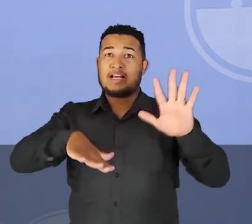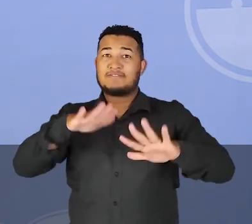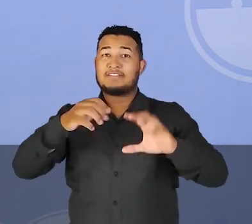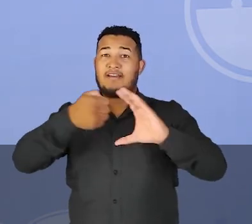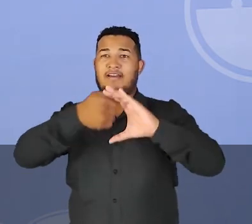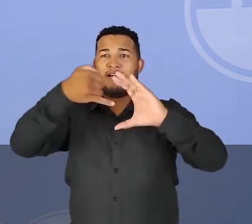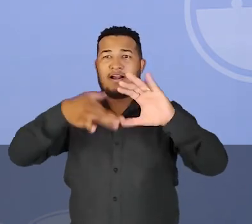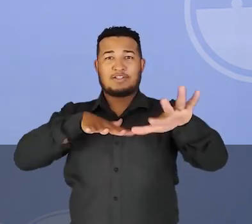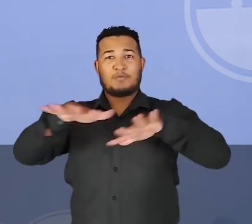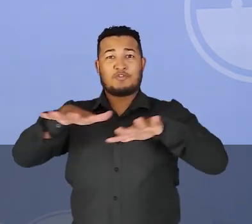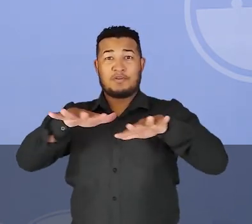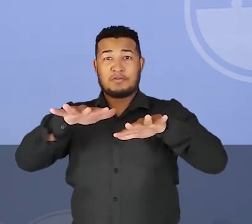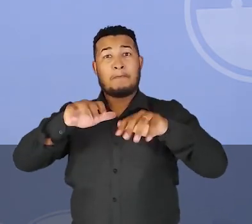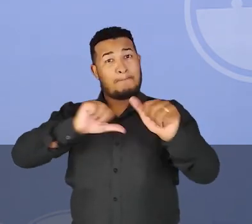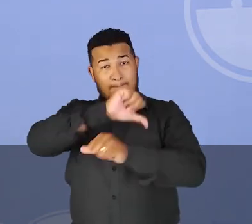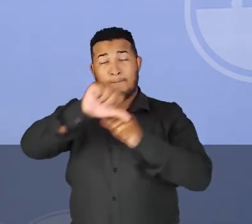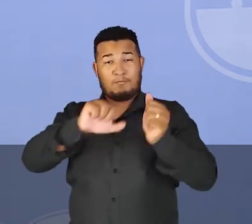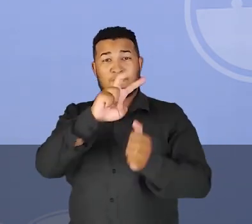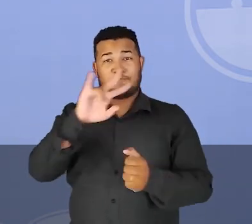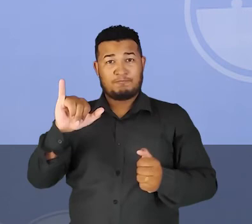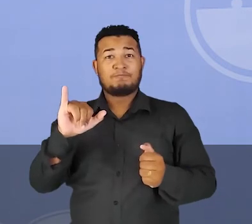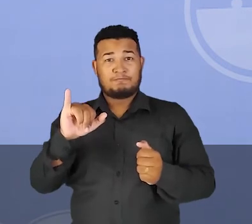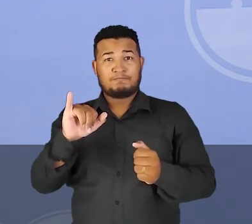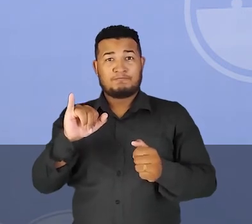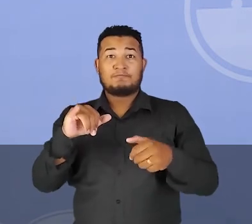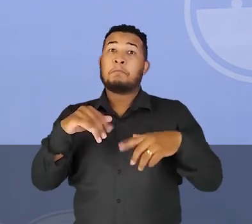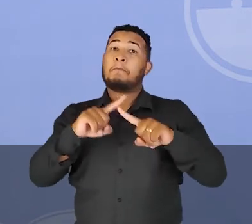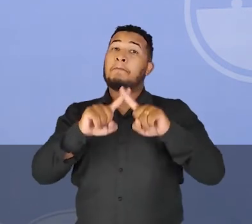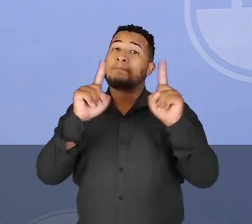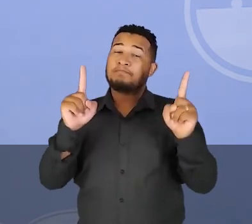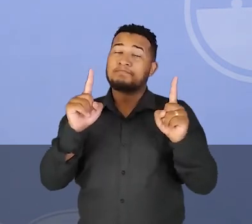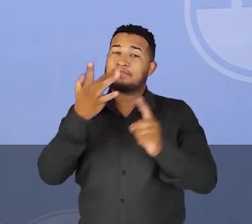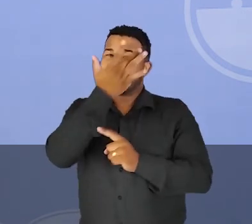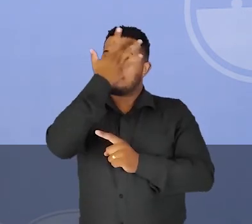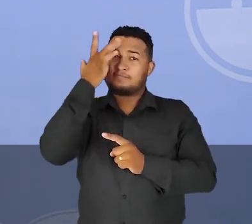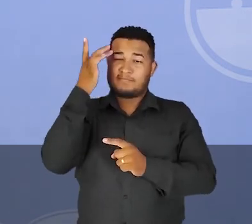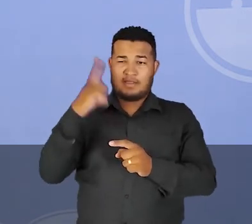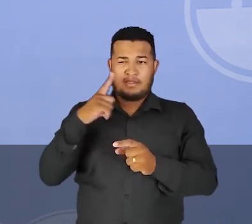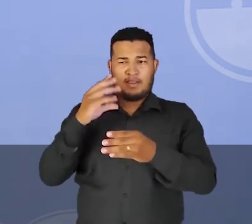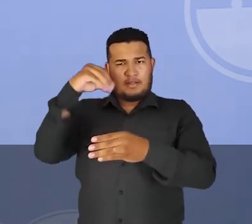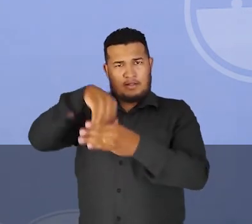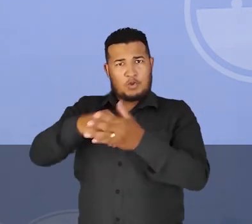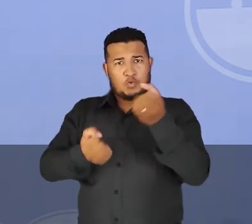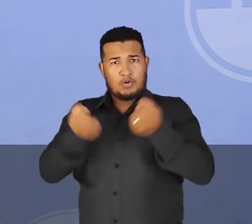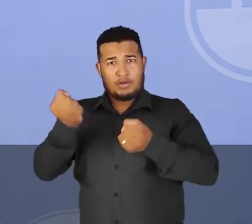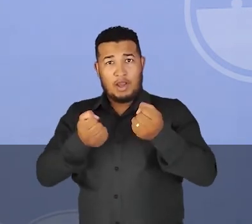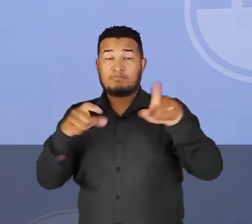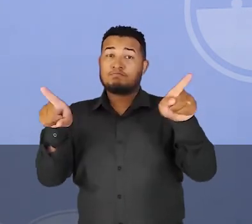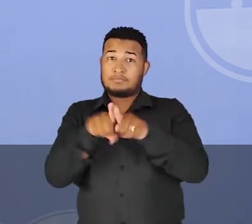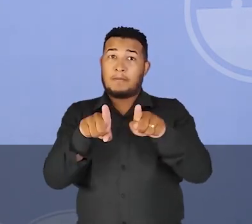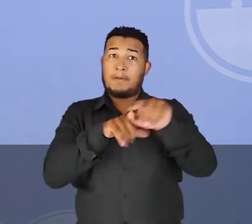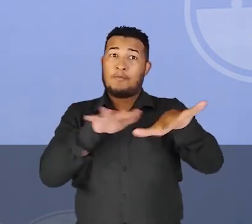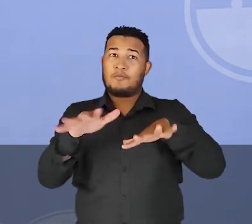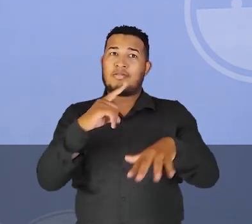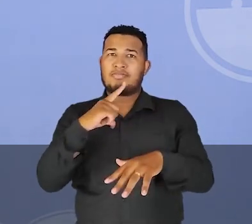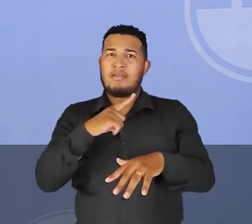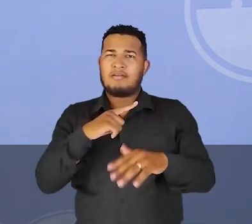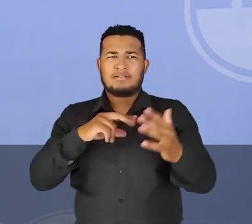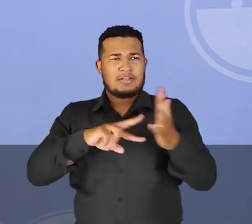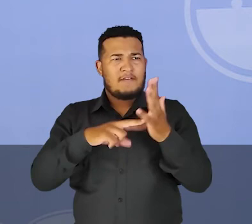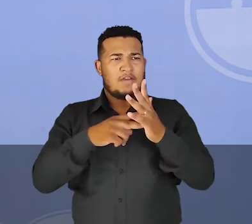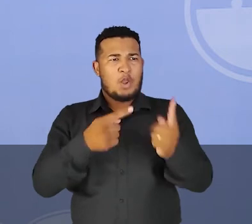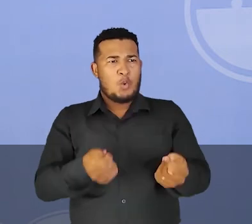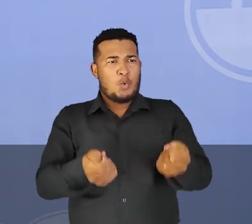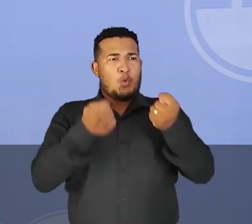modificar as características do movimento do carro. No entanto, a pessoa que estava dentro do carro, que também tinha movimento, não